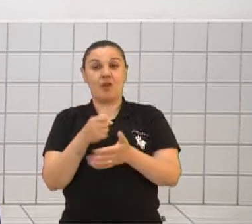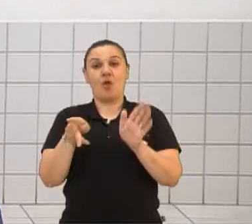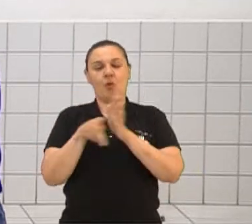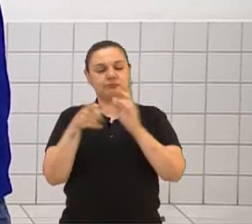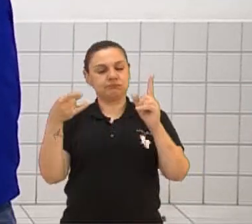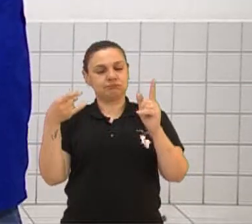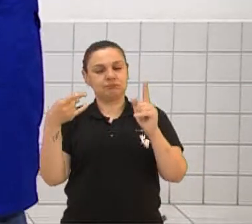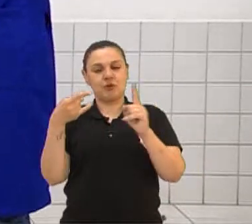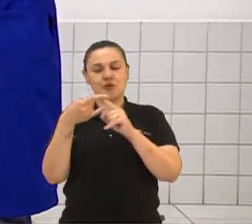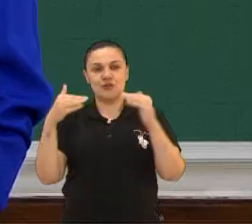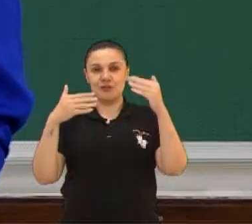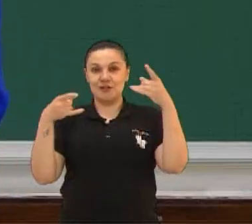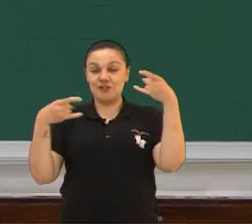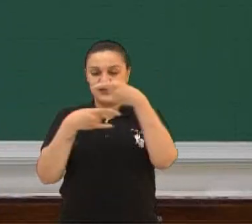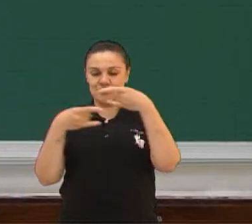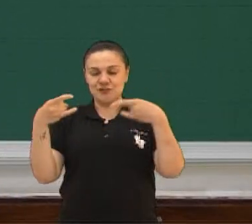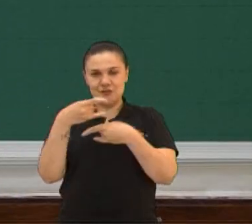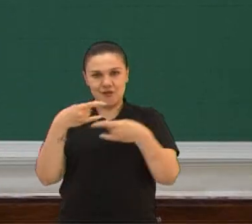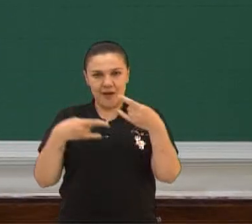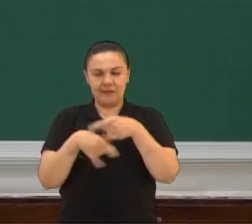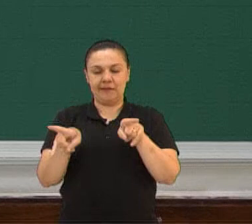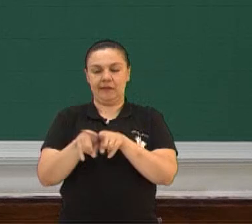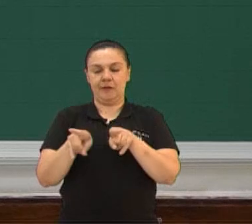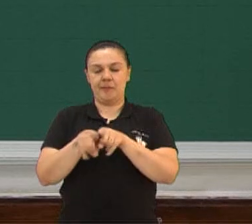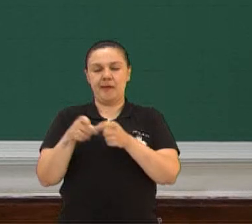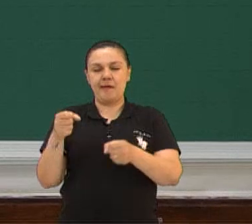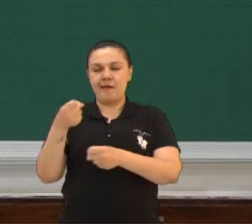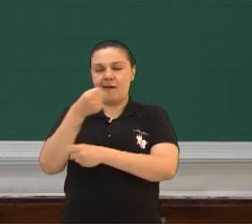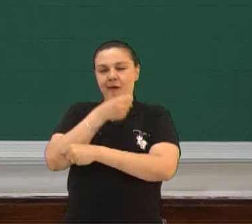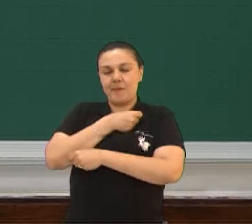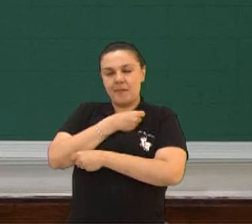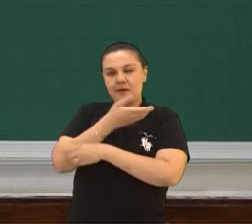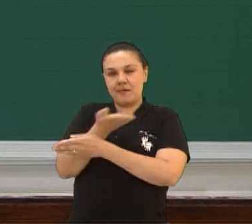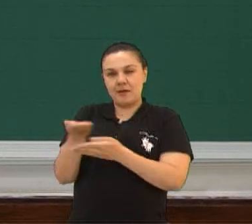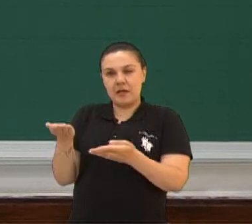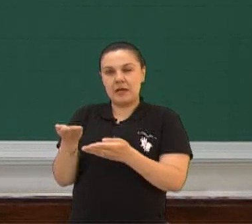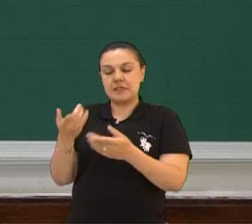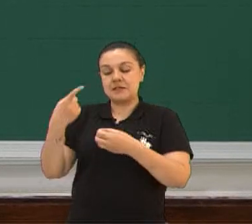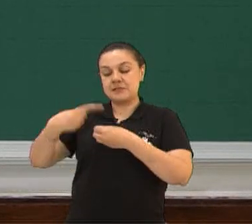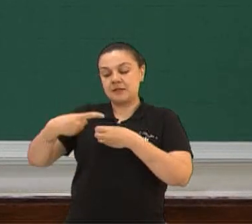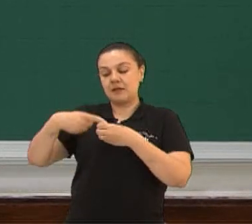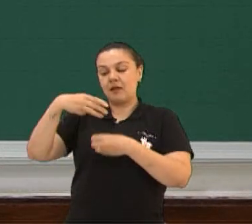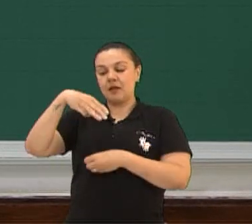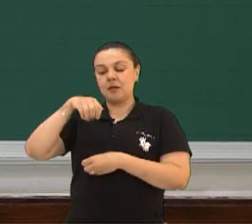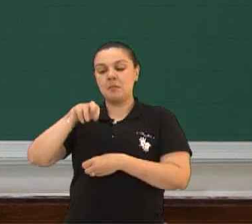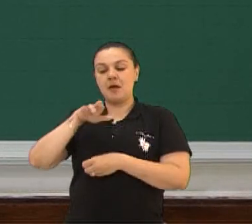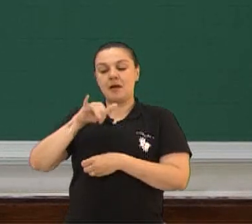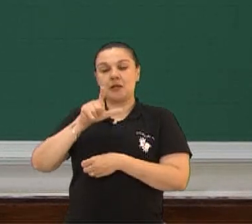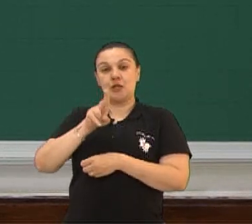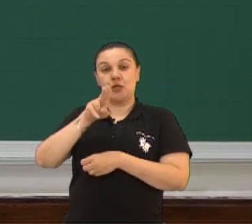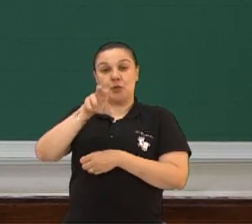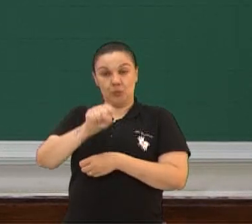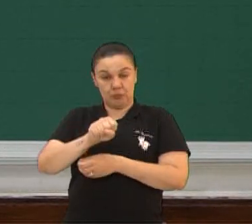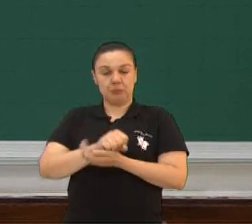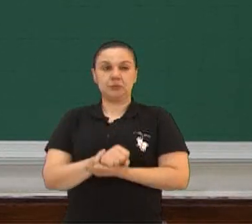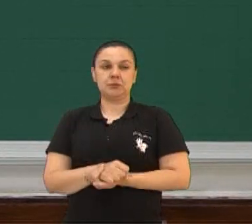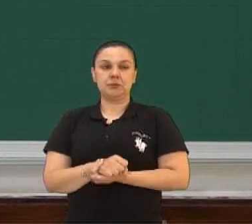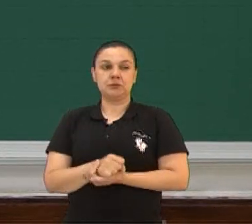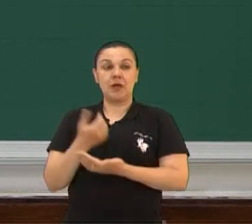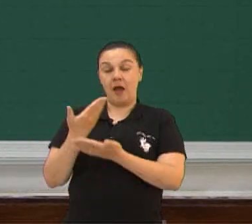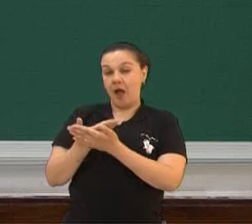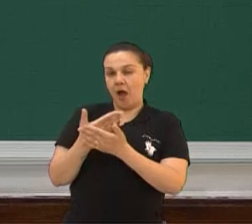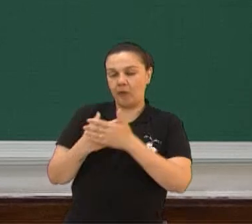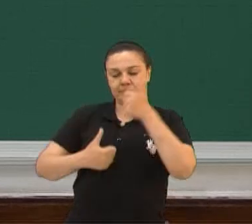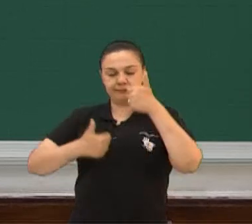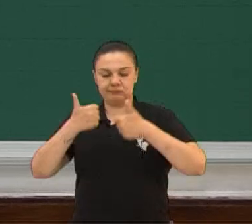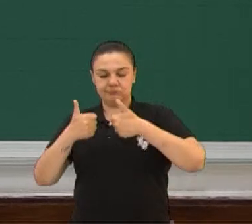chat aqui, quero aproveitar aqui e mandar um abraço aqui para os alunos de Mareluz e região, né? Estamos acompanhando essas aulas maravilhosas,